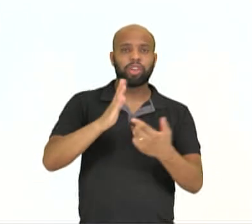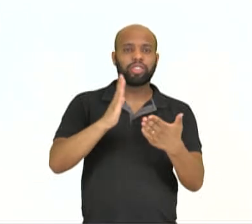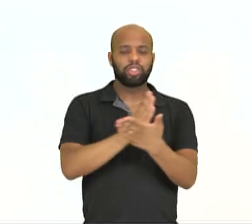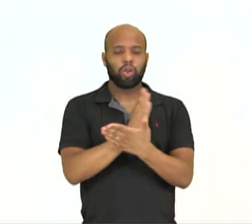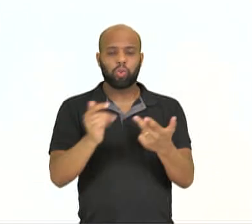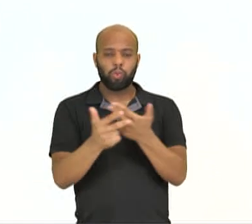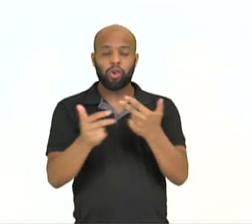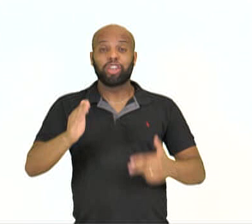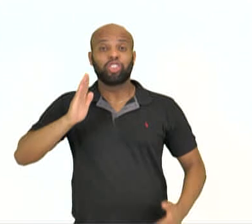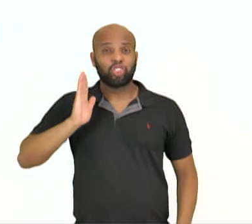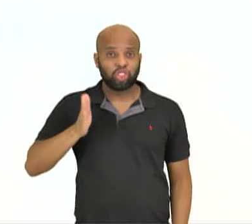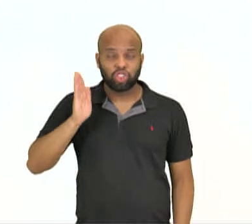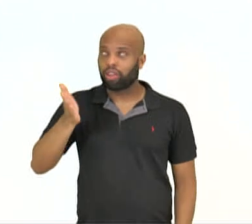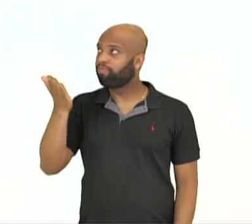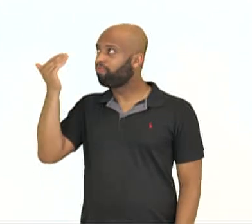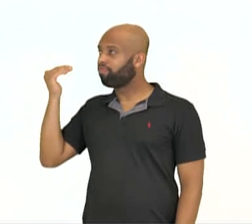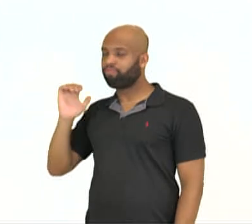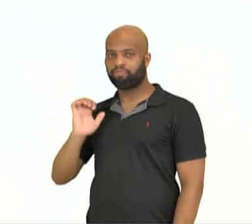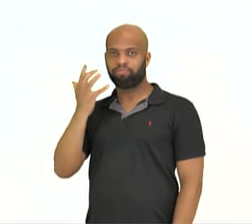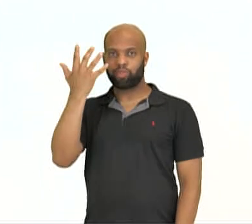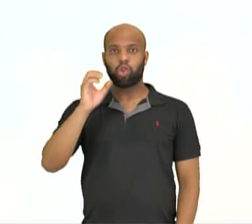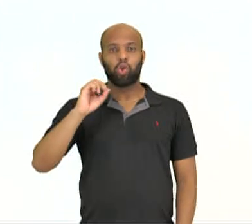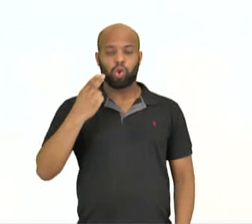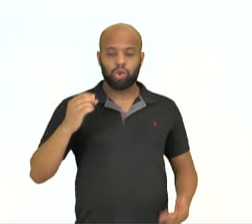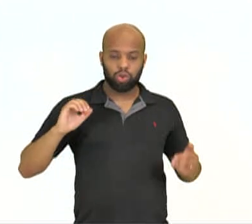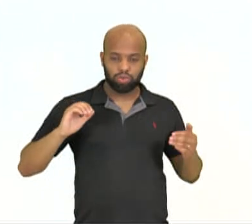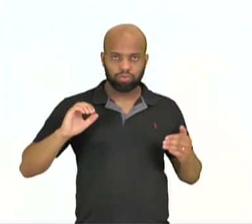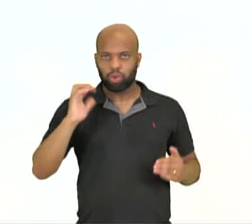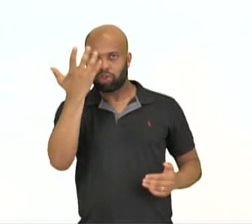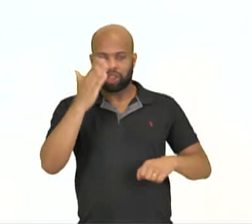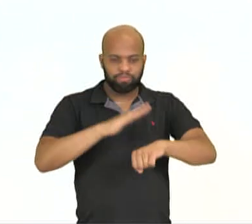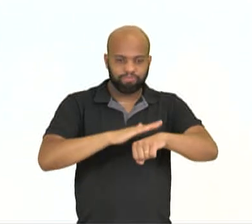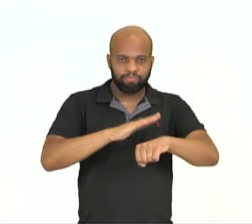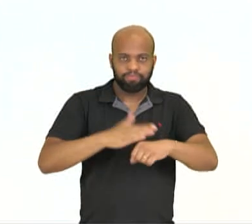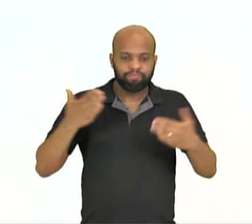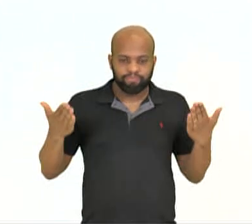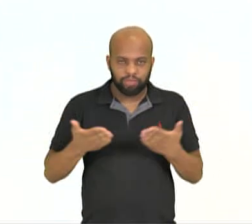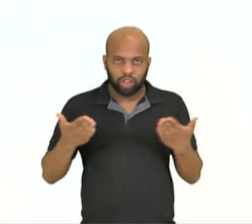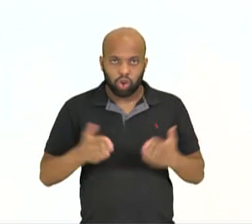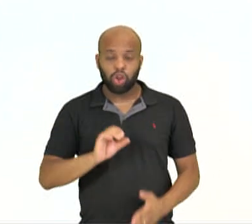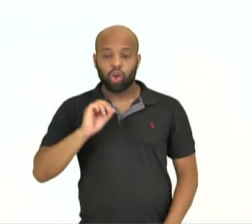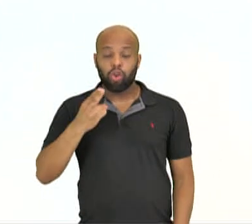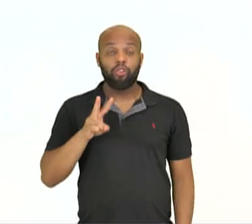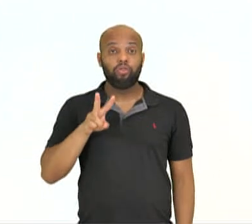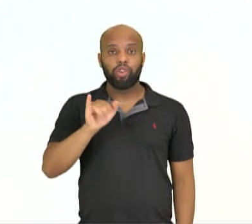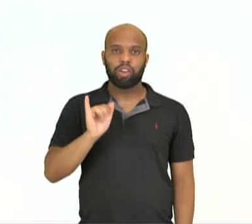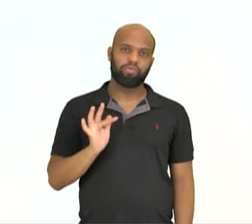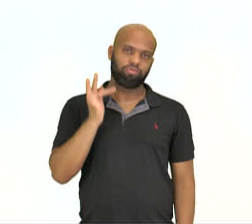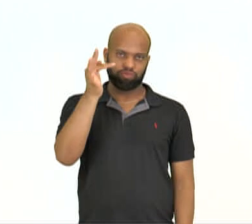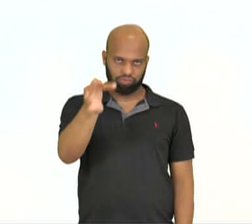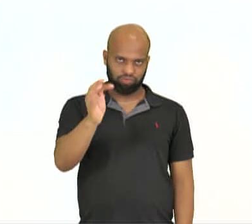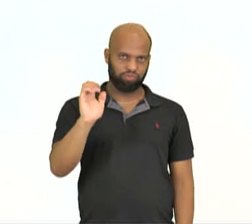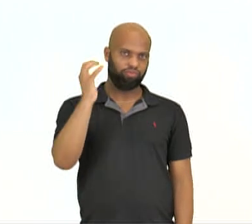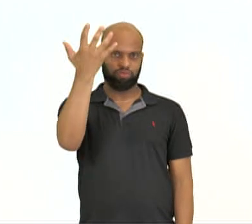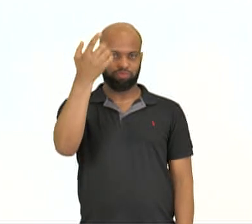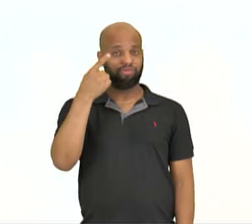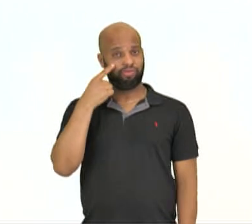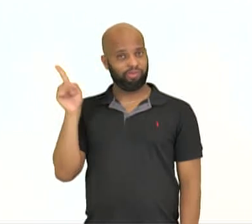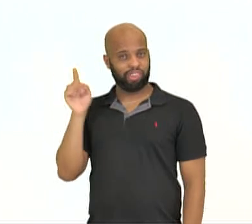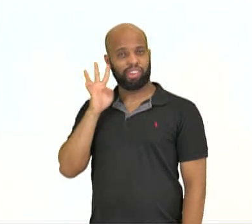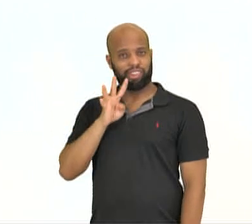já aconteceu, que acontece no momento da fala ou que ainda irá acontecer. Olha que